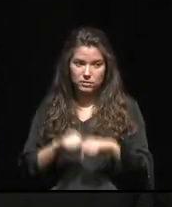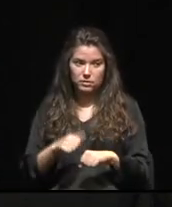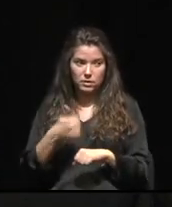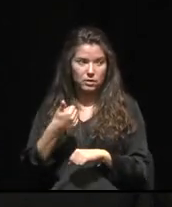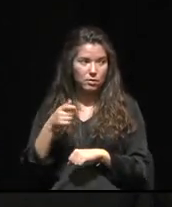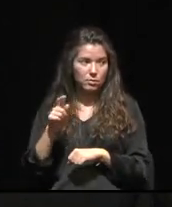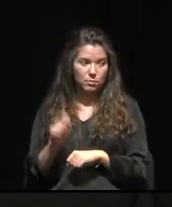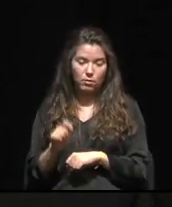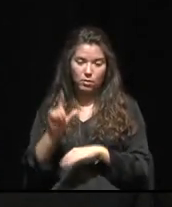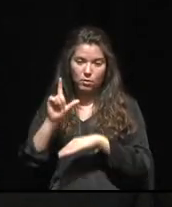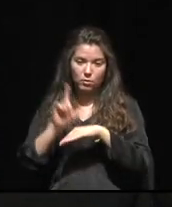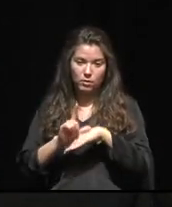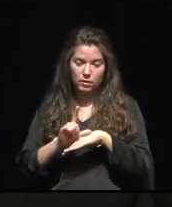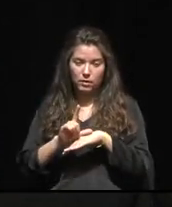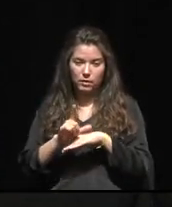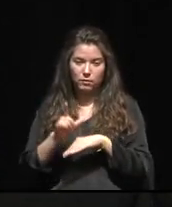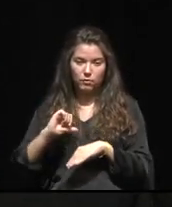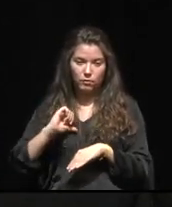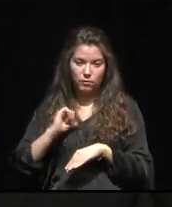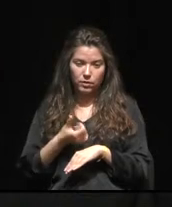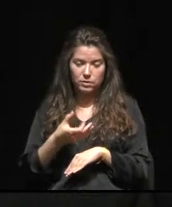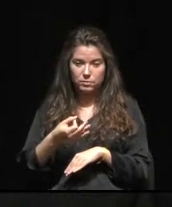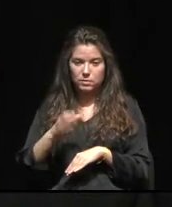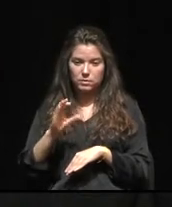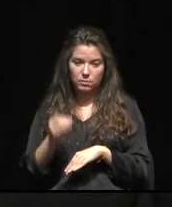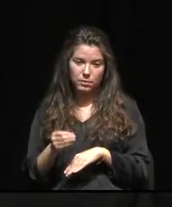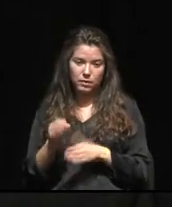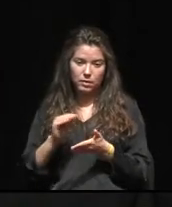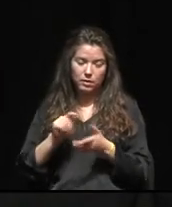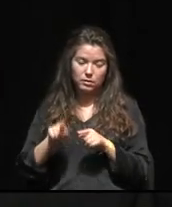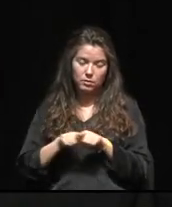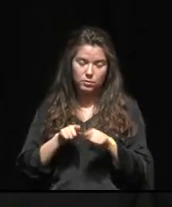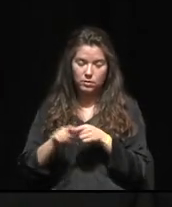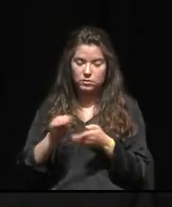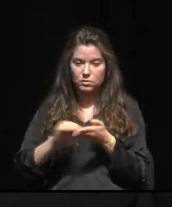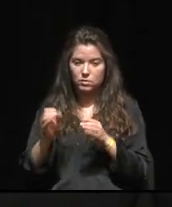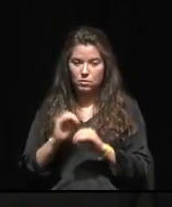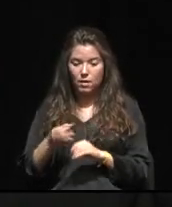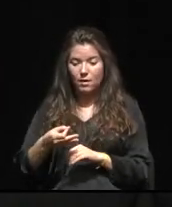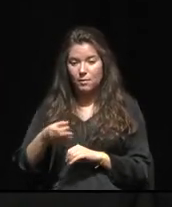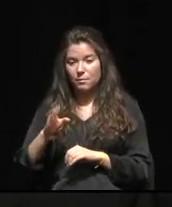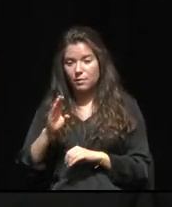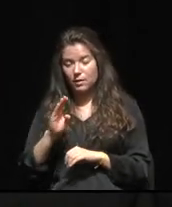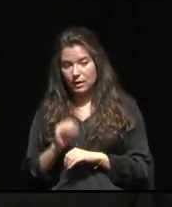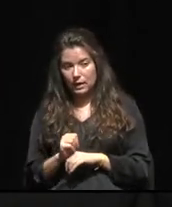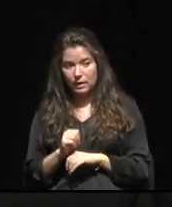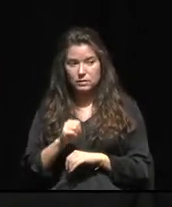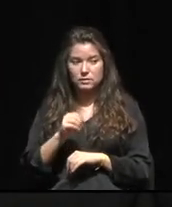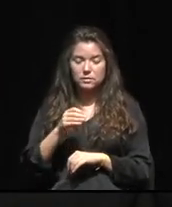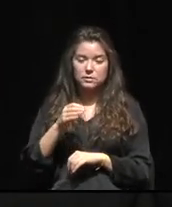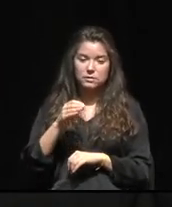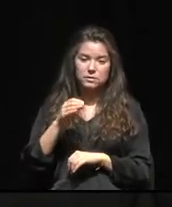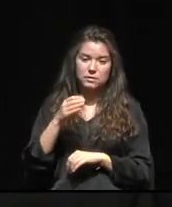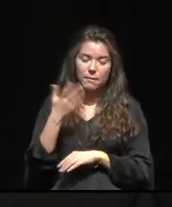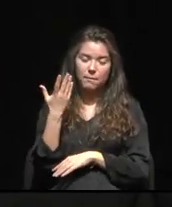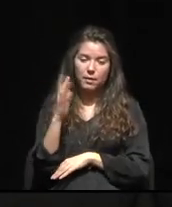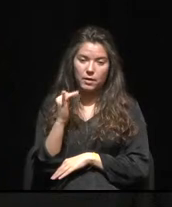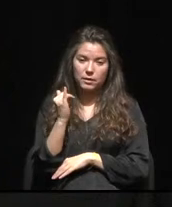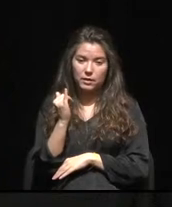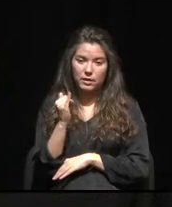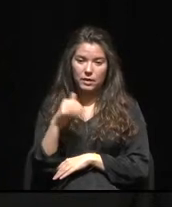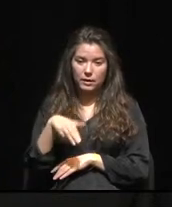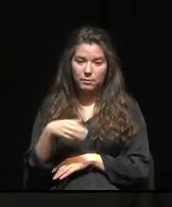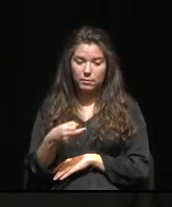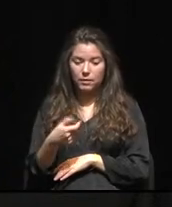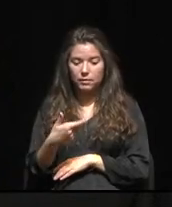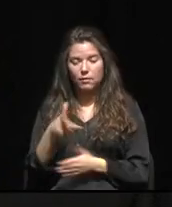bloco livre pev PCP deputados não inscritos PS Pan e mpt